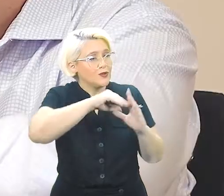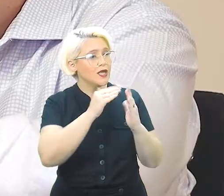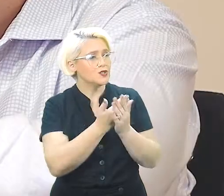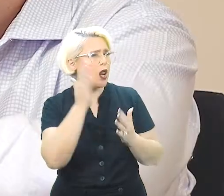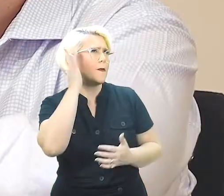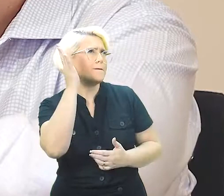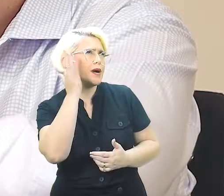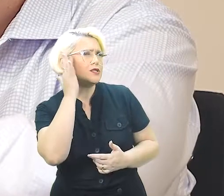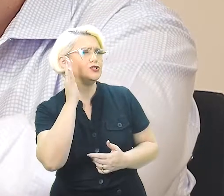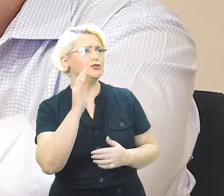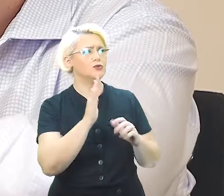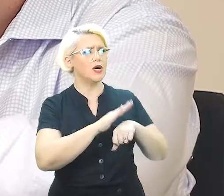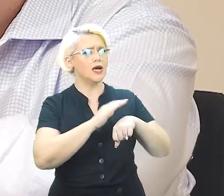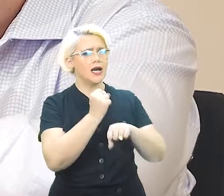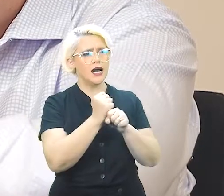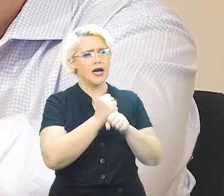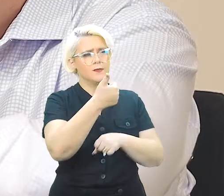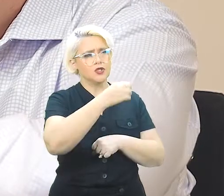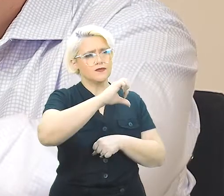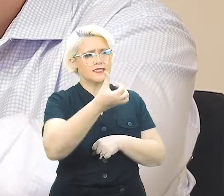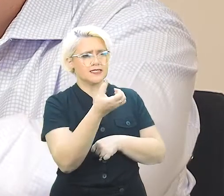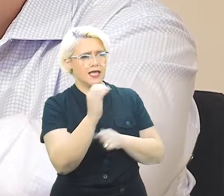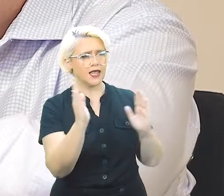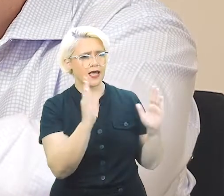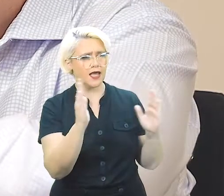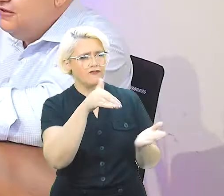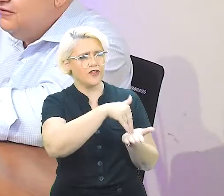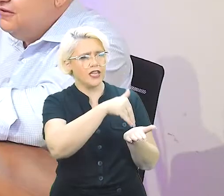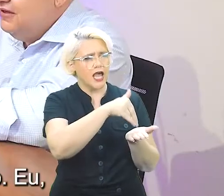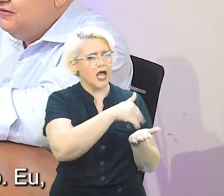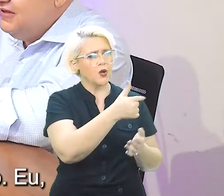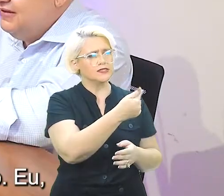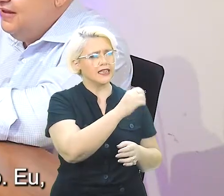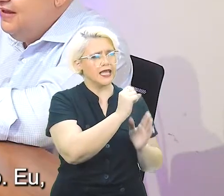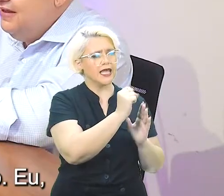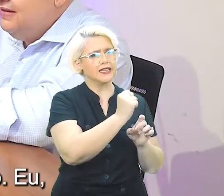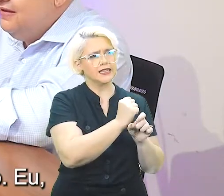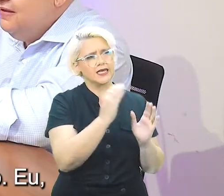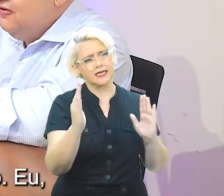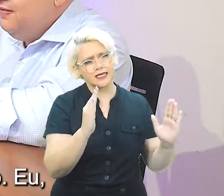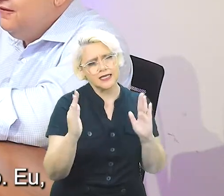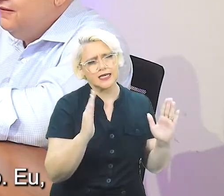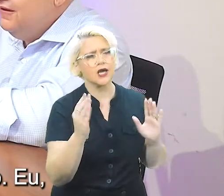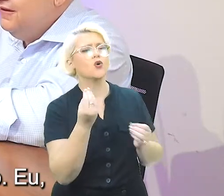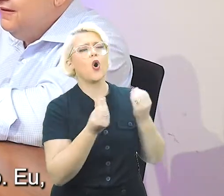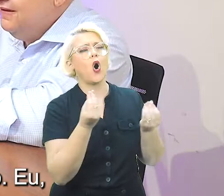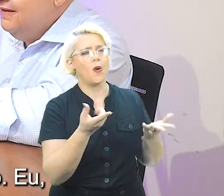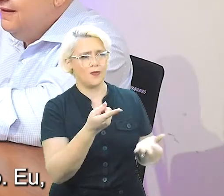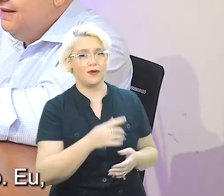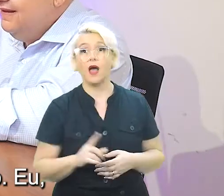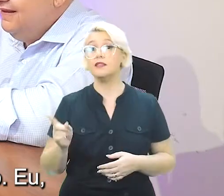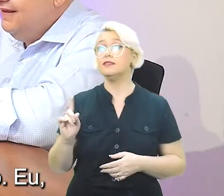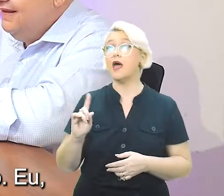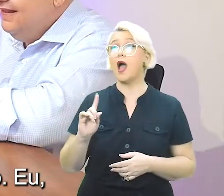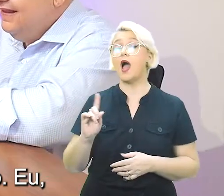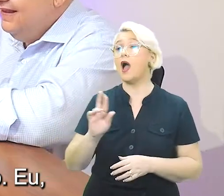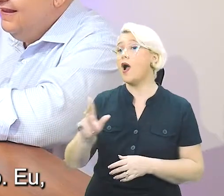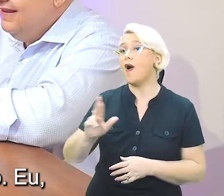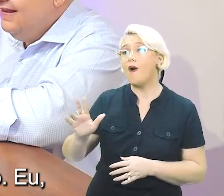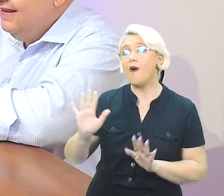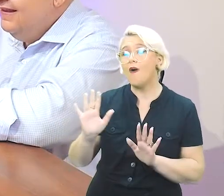ali que pelos os anos 60, final da década de 70, início dos anos 70. Como é que foi? Não foi isso,